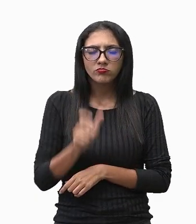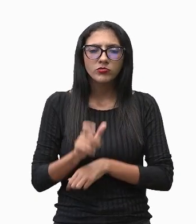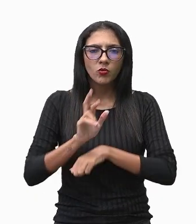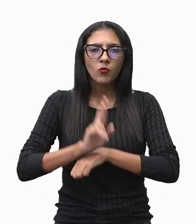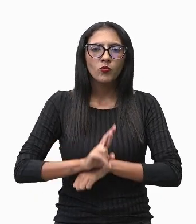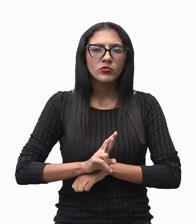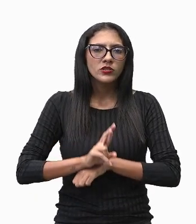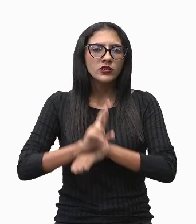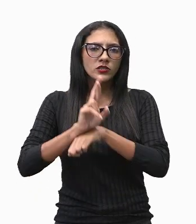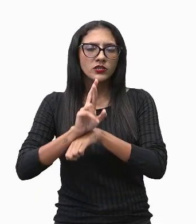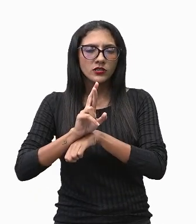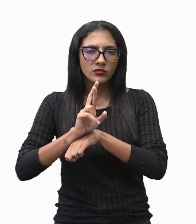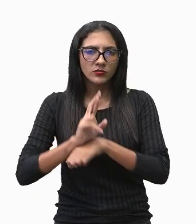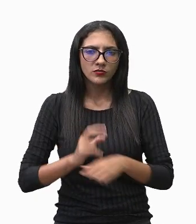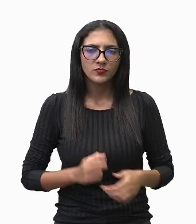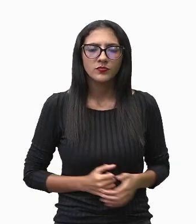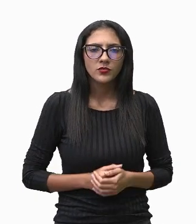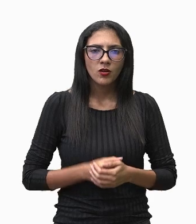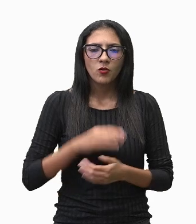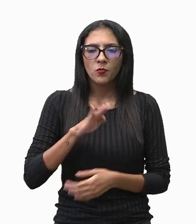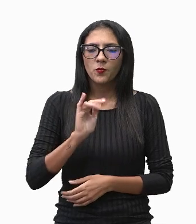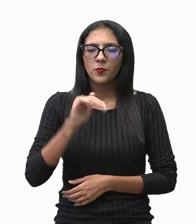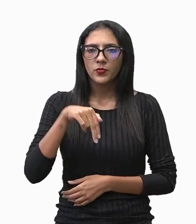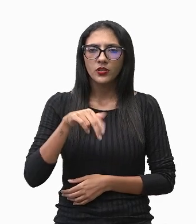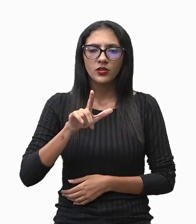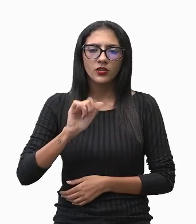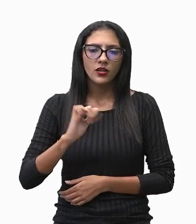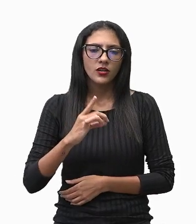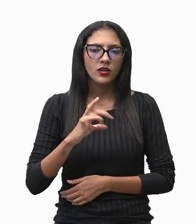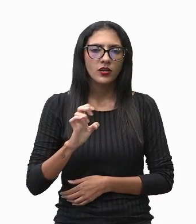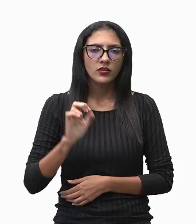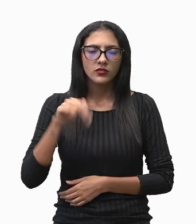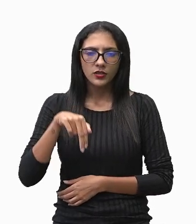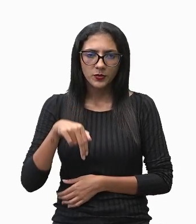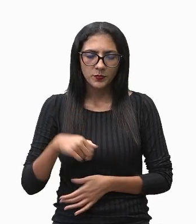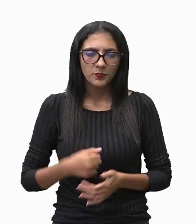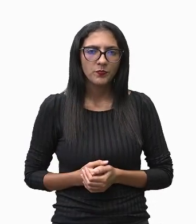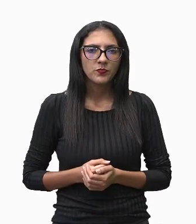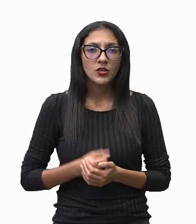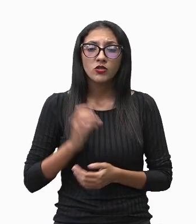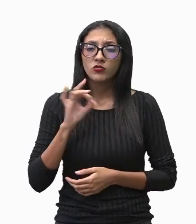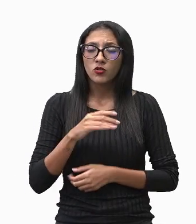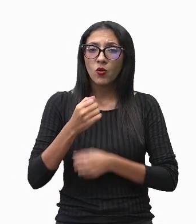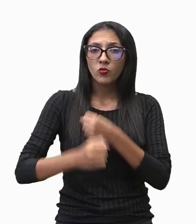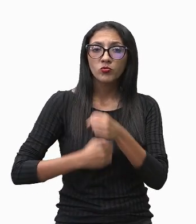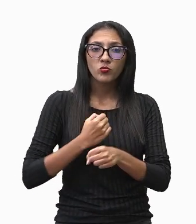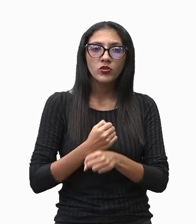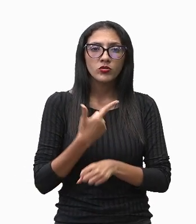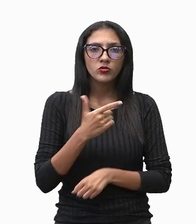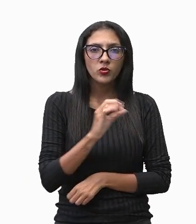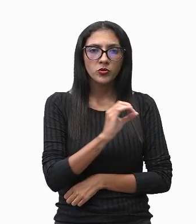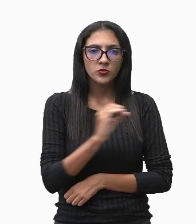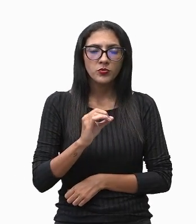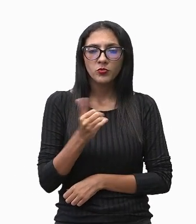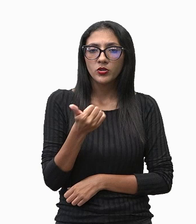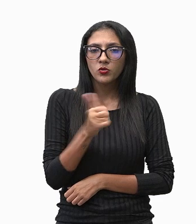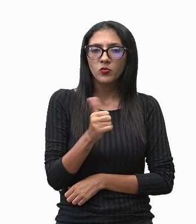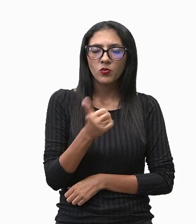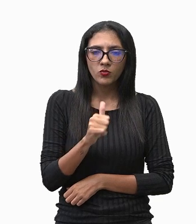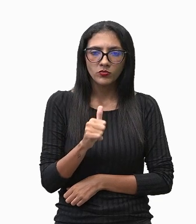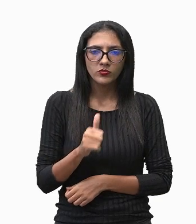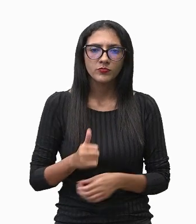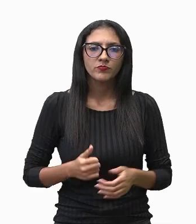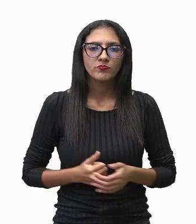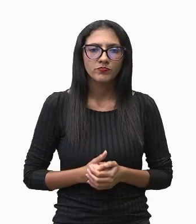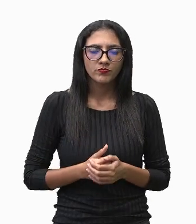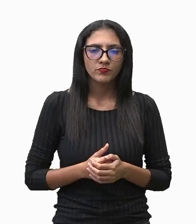Somente em 2011, o líder da Al-Qaeda, Osama Bin Laden, ele foi encontrado. Ele até então era